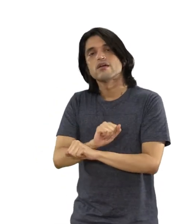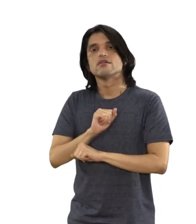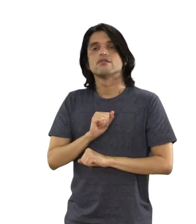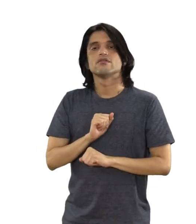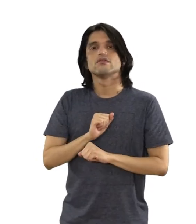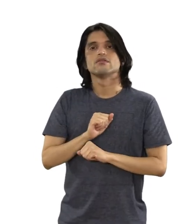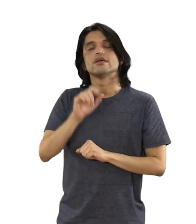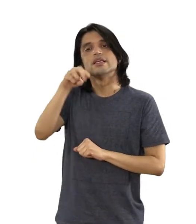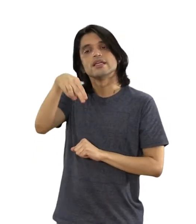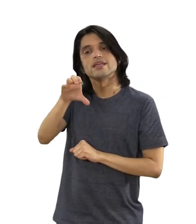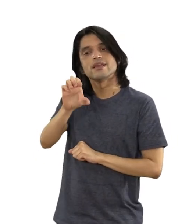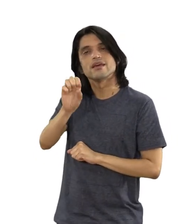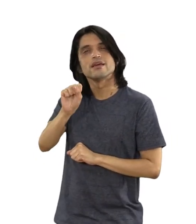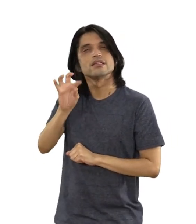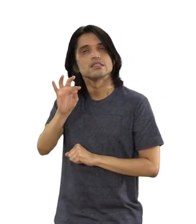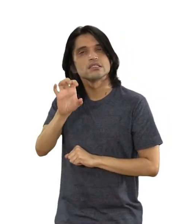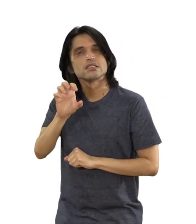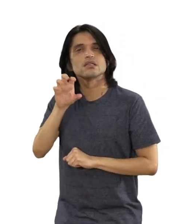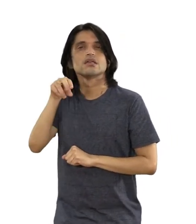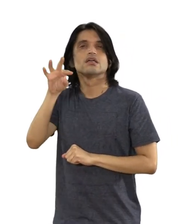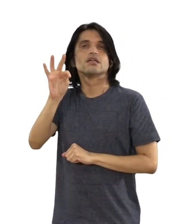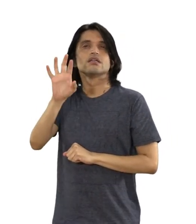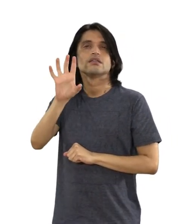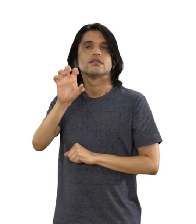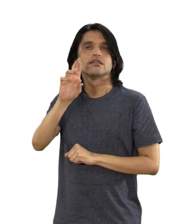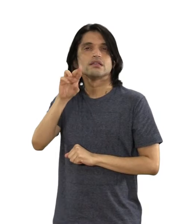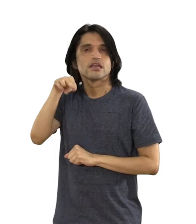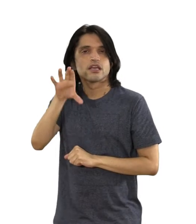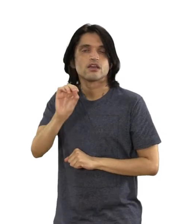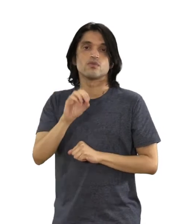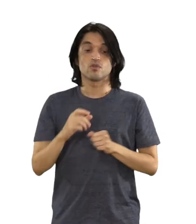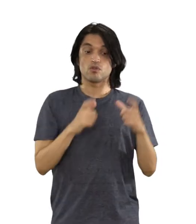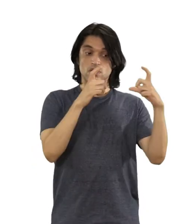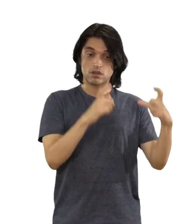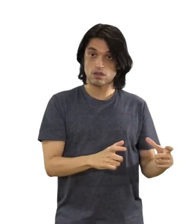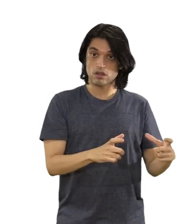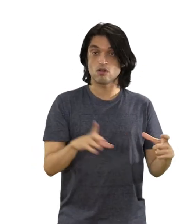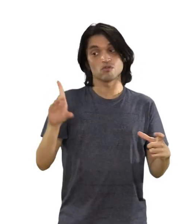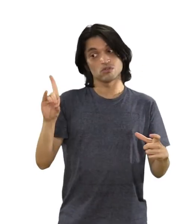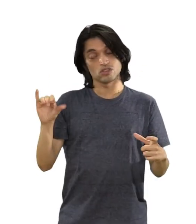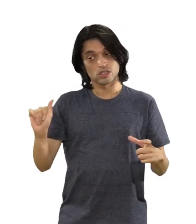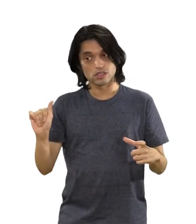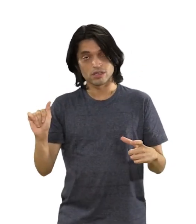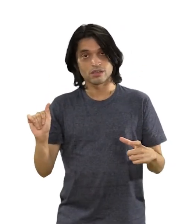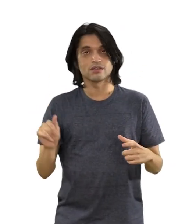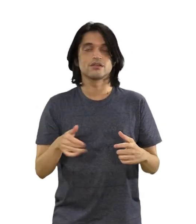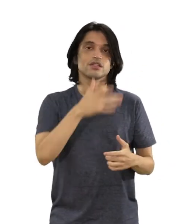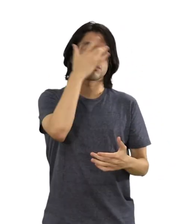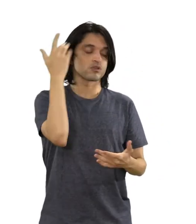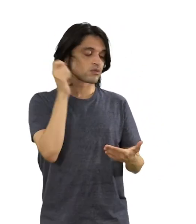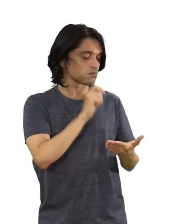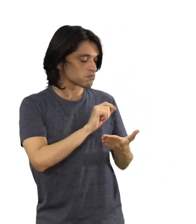nestes termos pede deferimento. Local e data e assinatura do